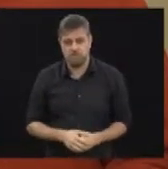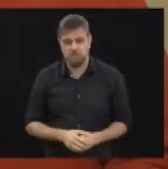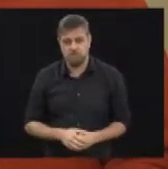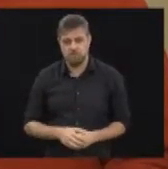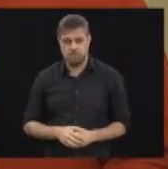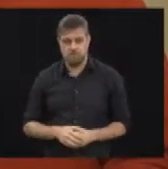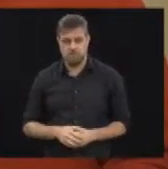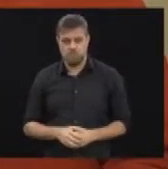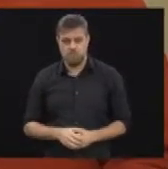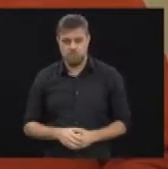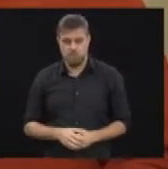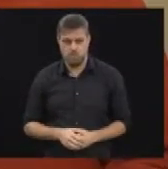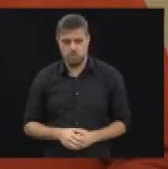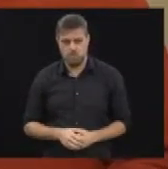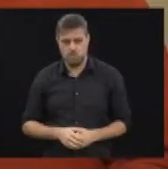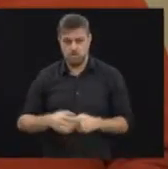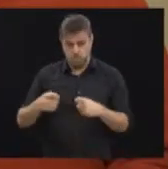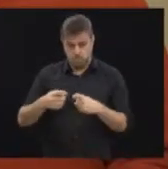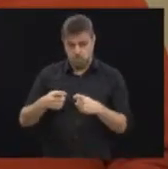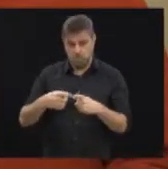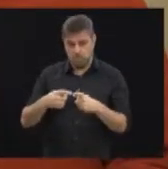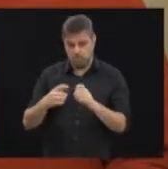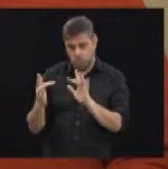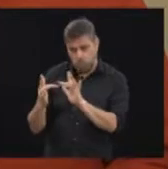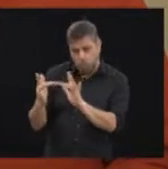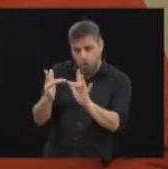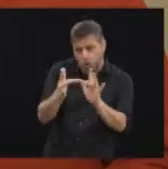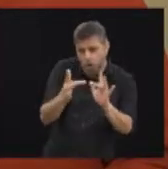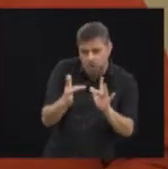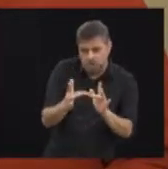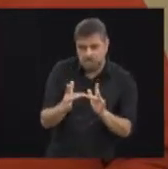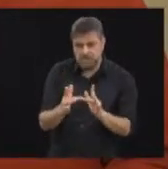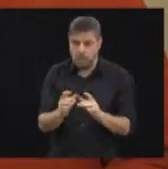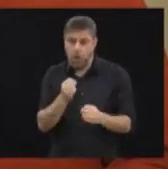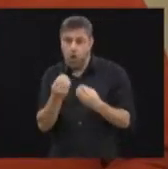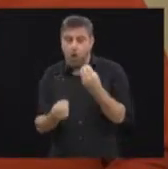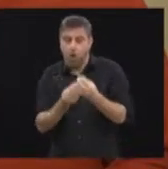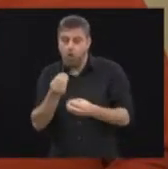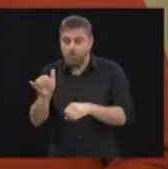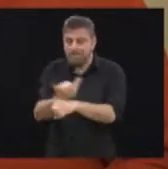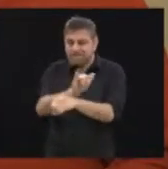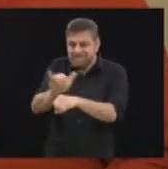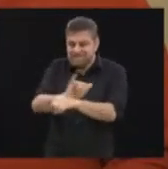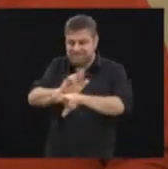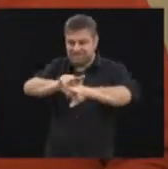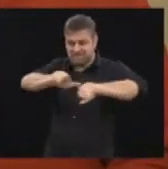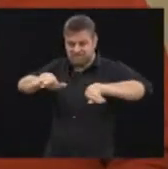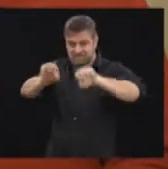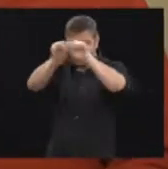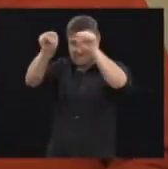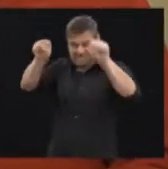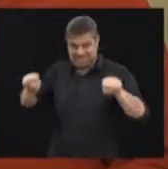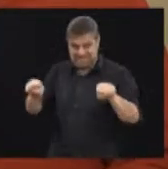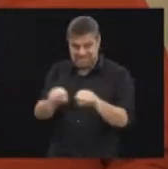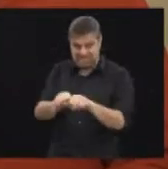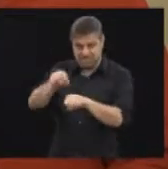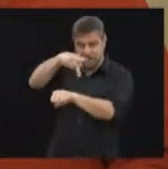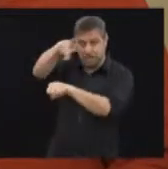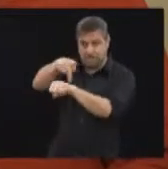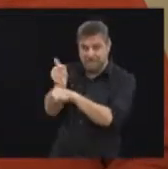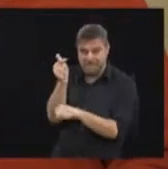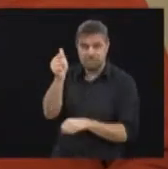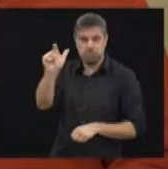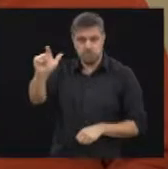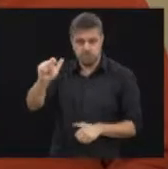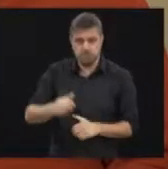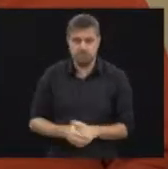que o médico tenha contato com as possibilidades que os sistemas